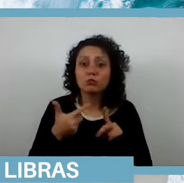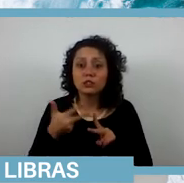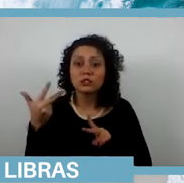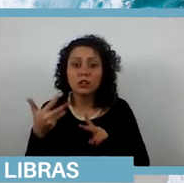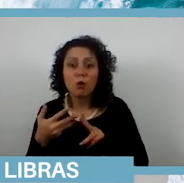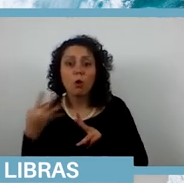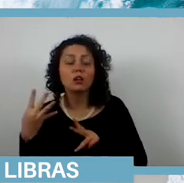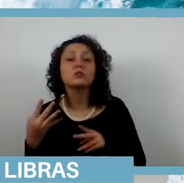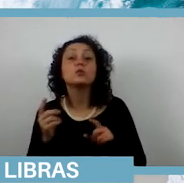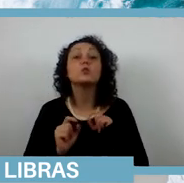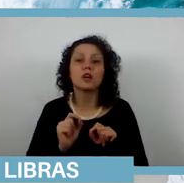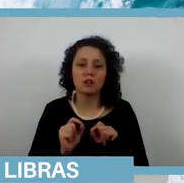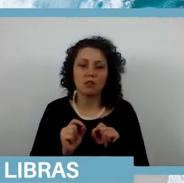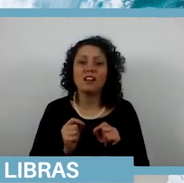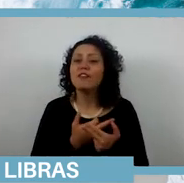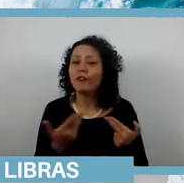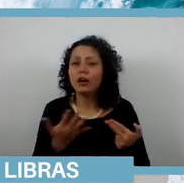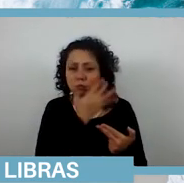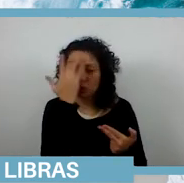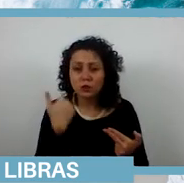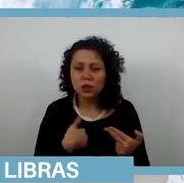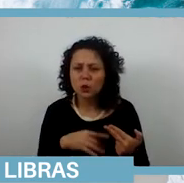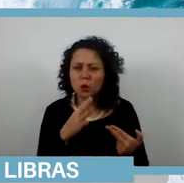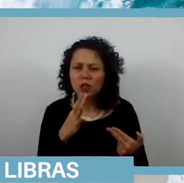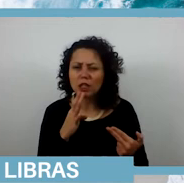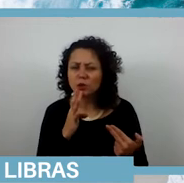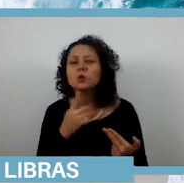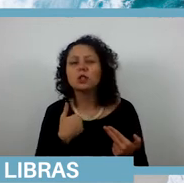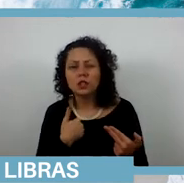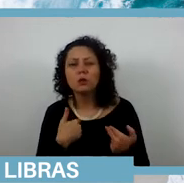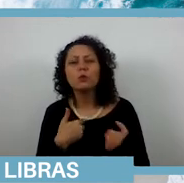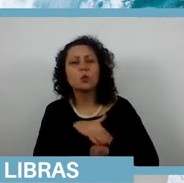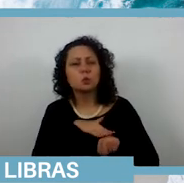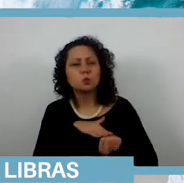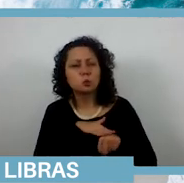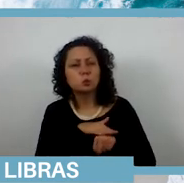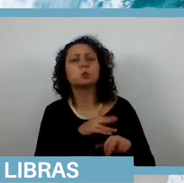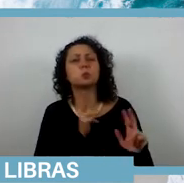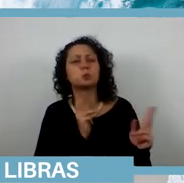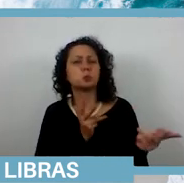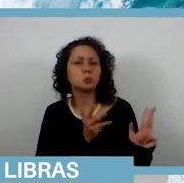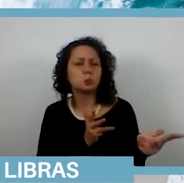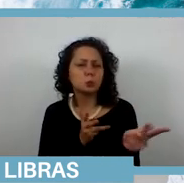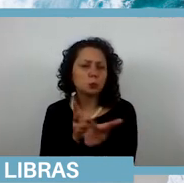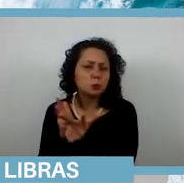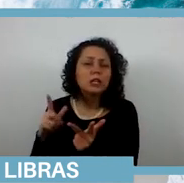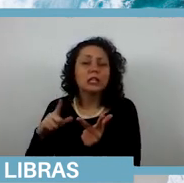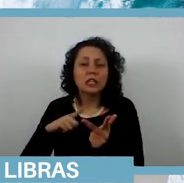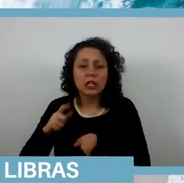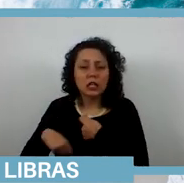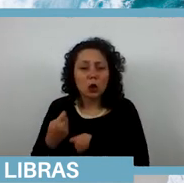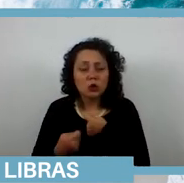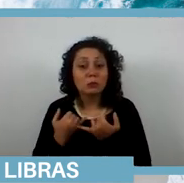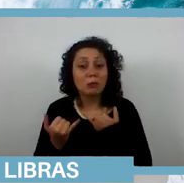conversando com muitas pessoas que eu conheço que empreendem tão bem né que têm formatos de negócios parecidos eu